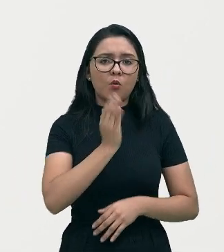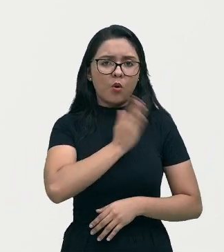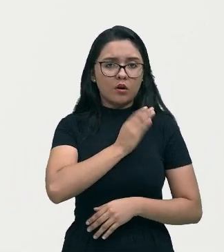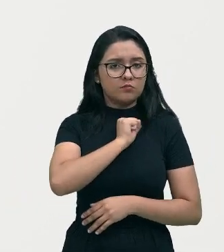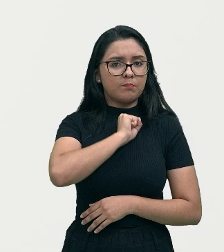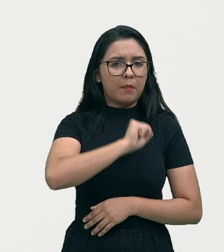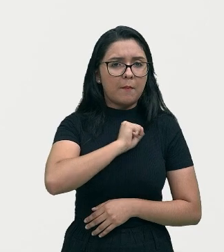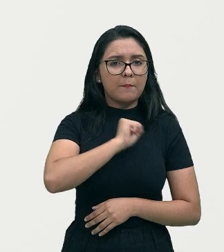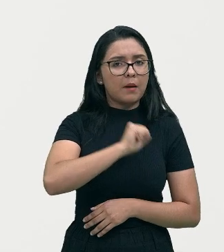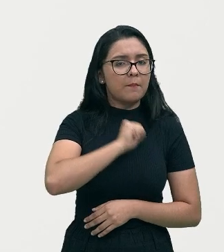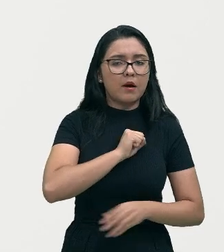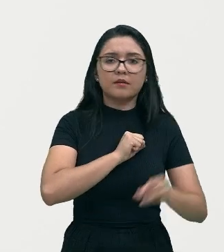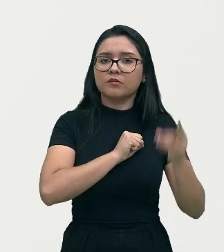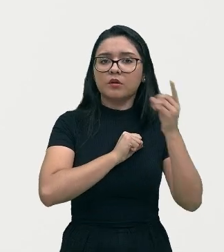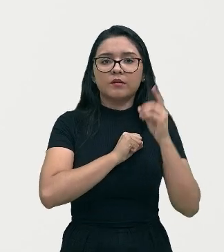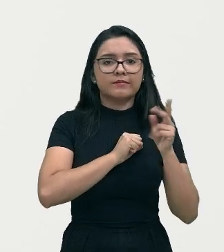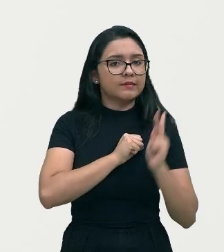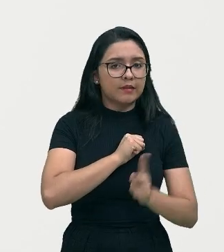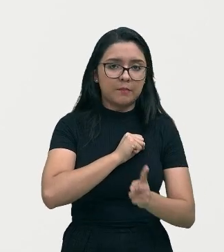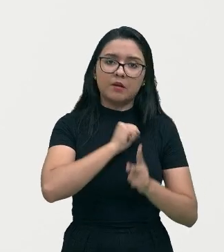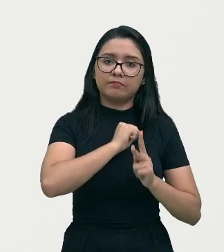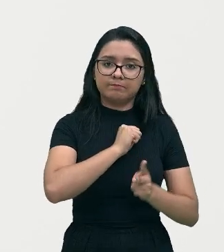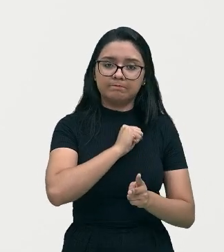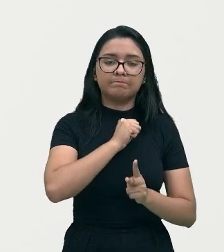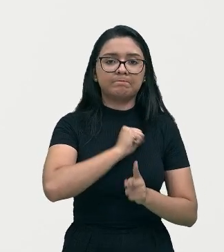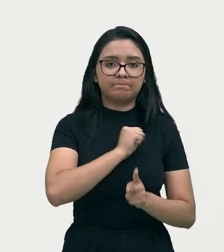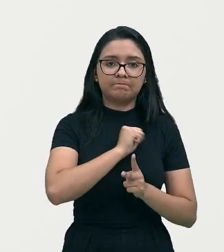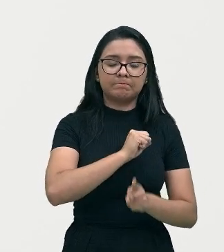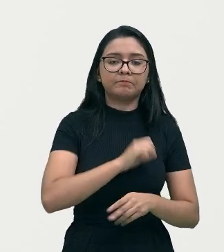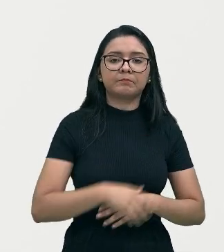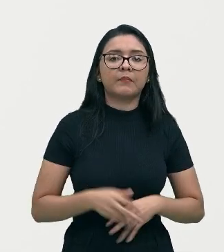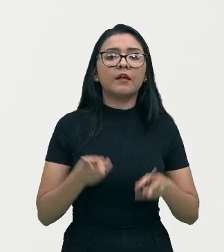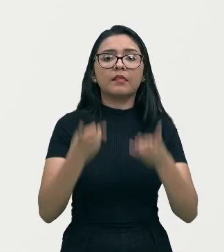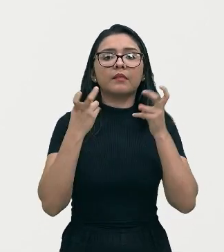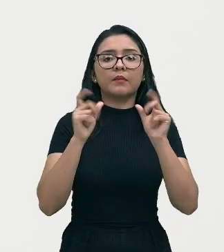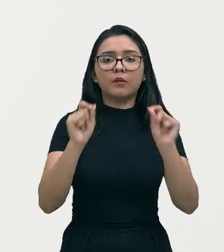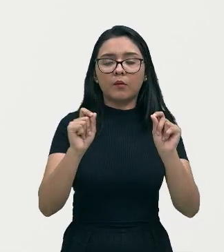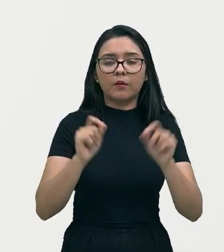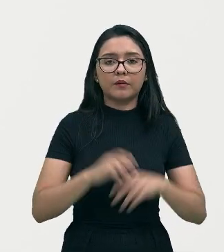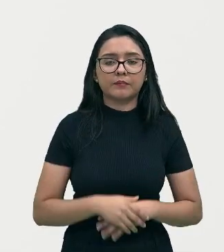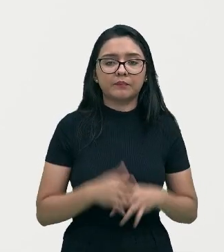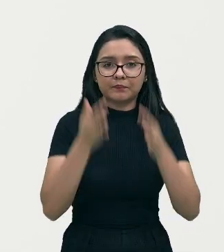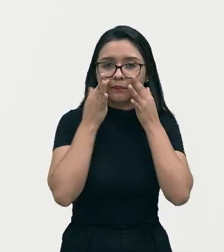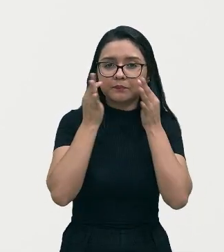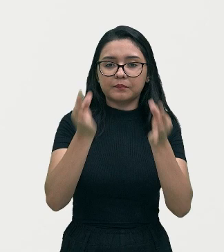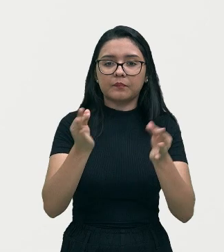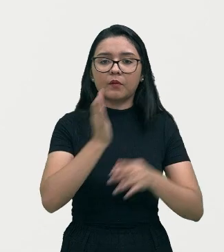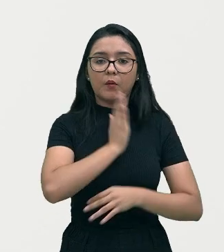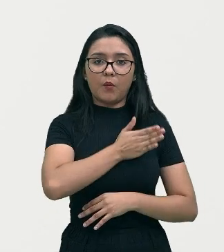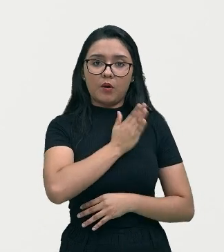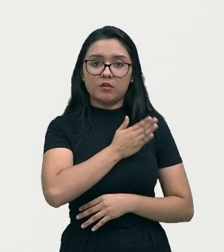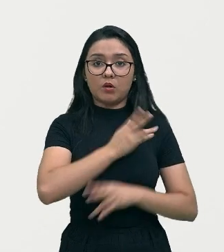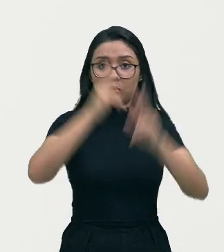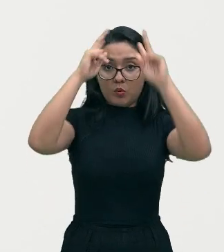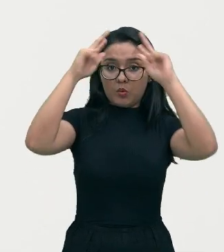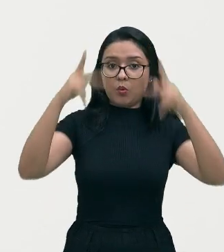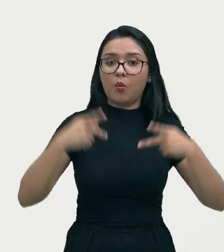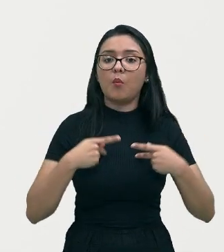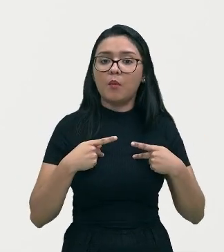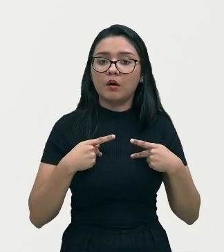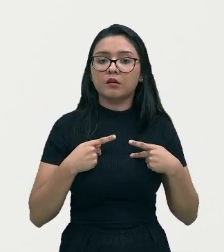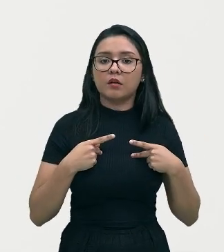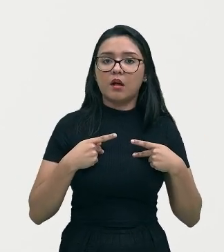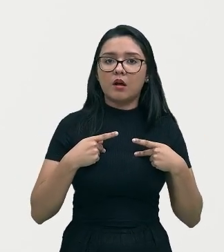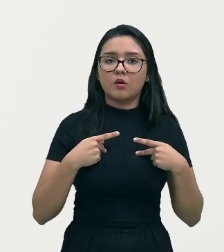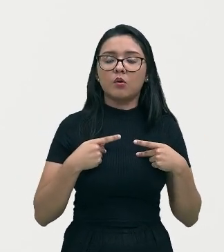trabalhando, bombeando sangue, né? E aí prestem atenção aqui que o coração, né, do ser humano, ele não mistura o